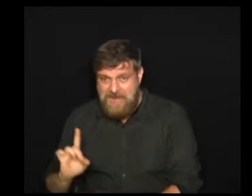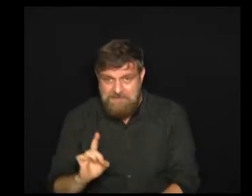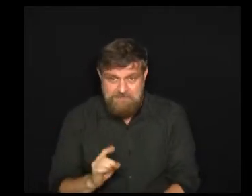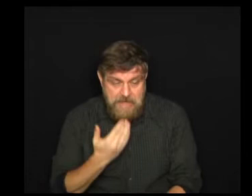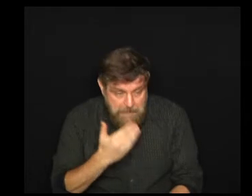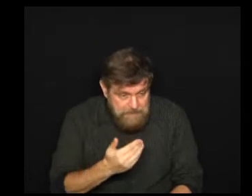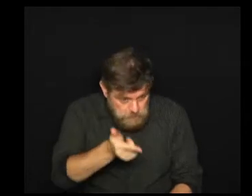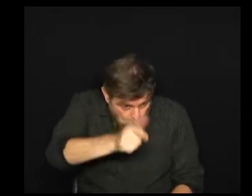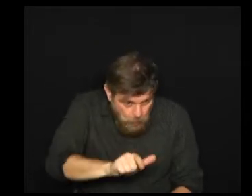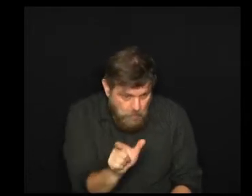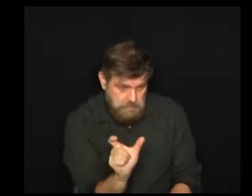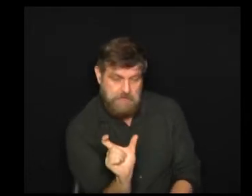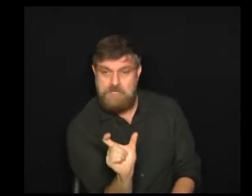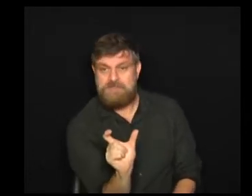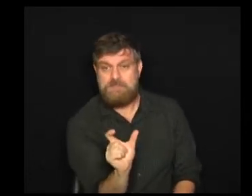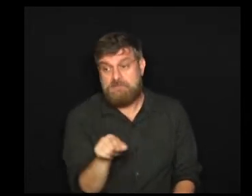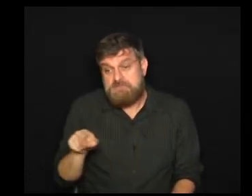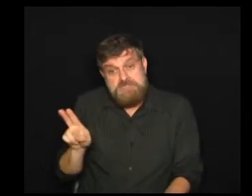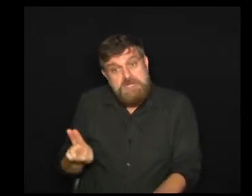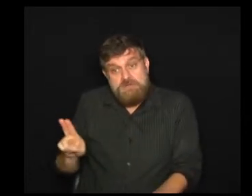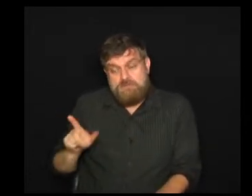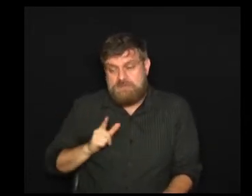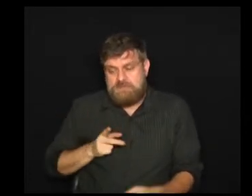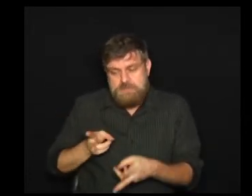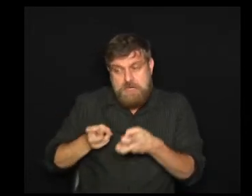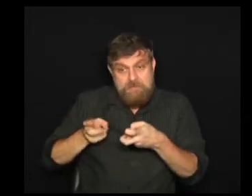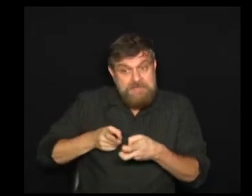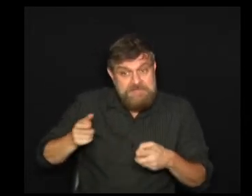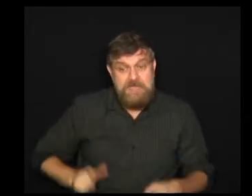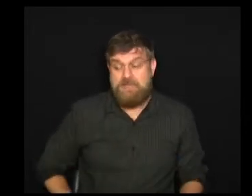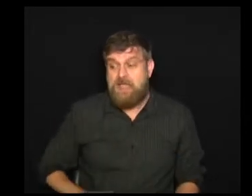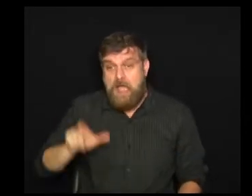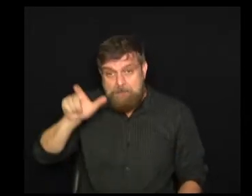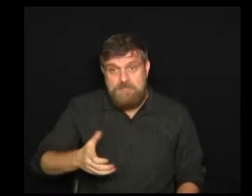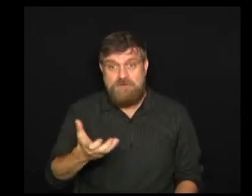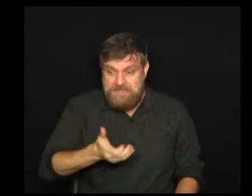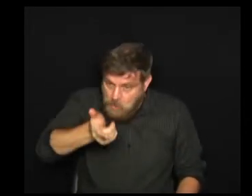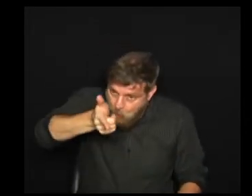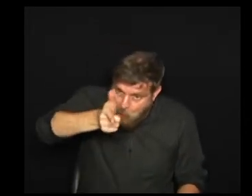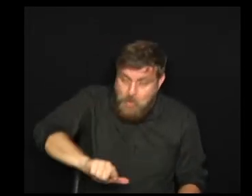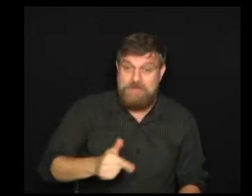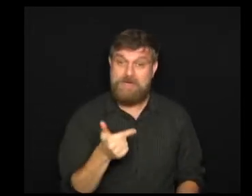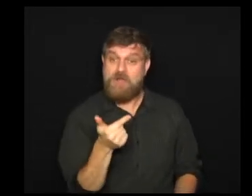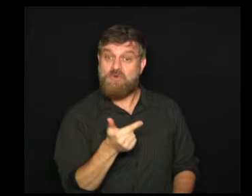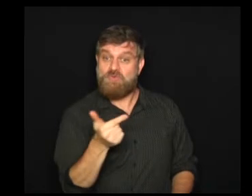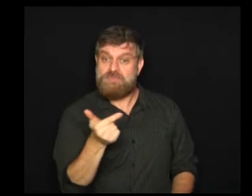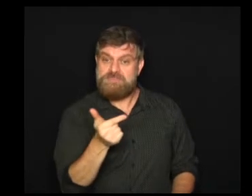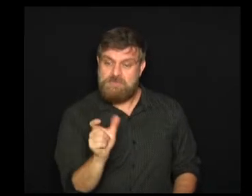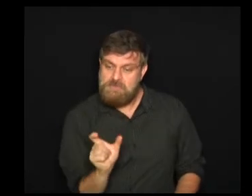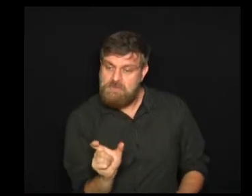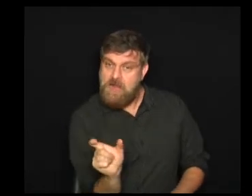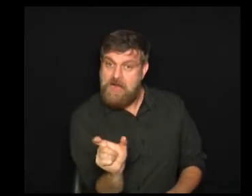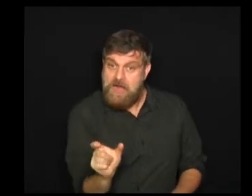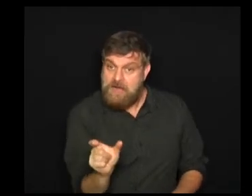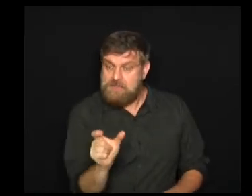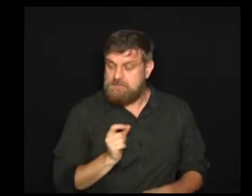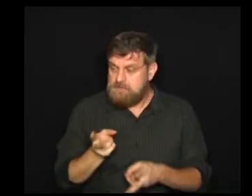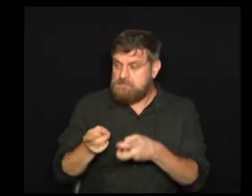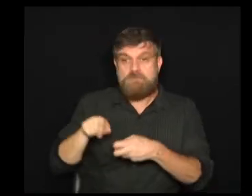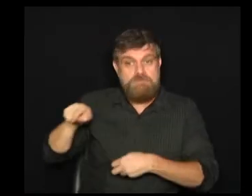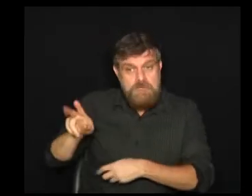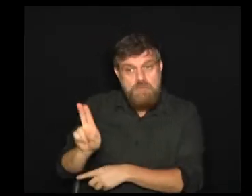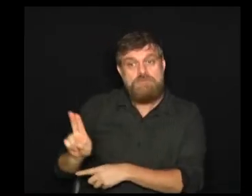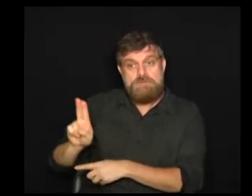não usa. Então, por esse número de renovações, nos deu um indicativo de que realmente ele está sendo utilizado e que é